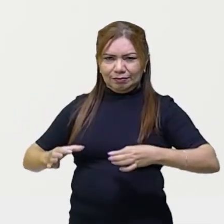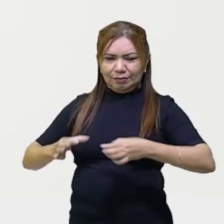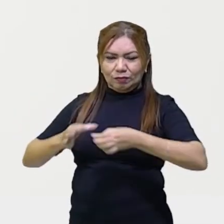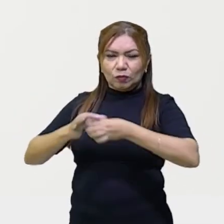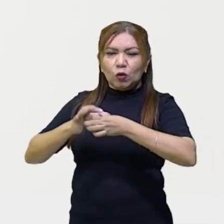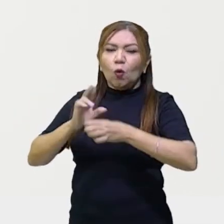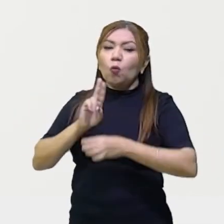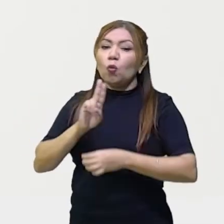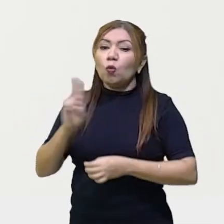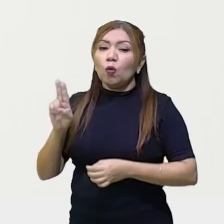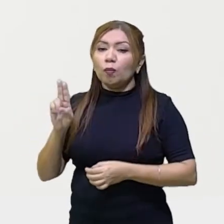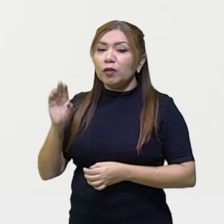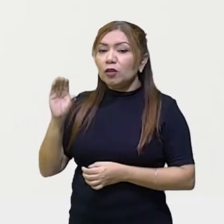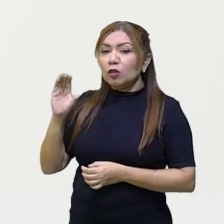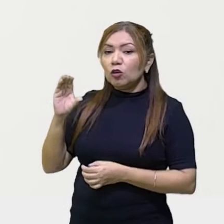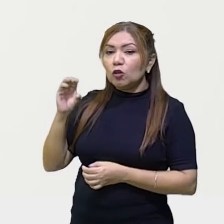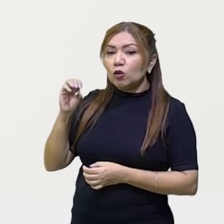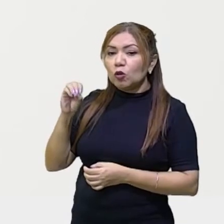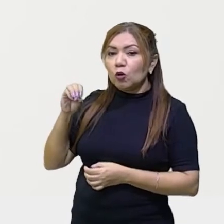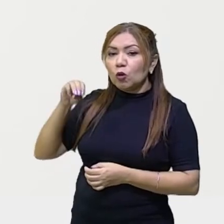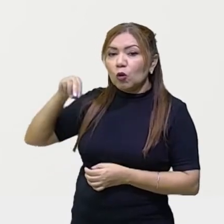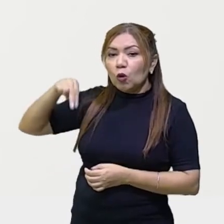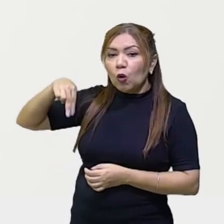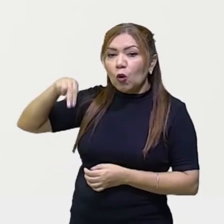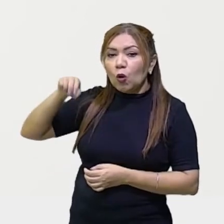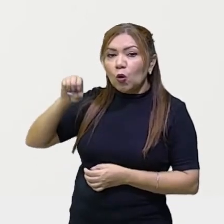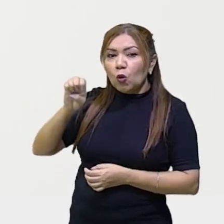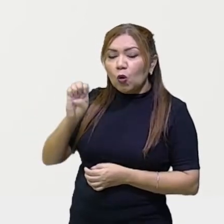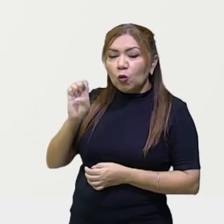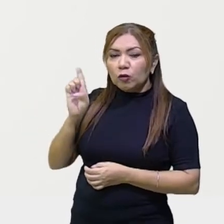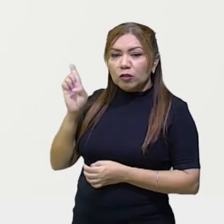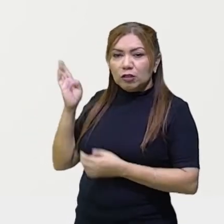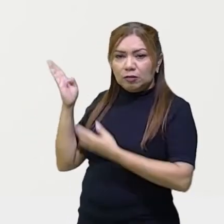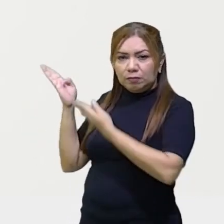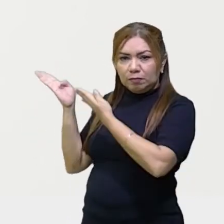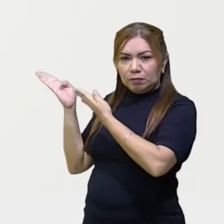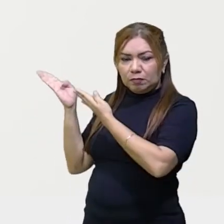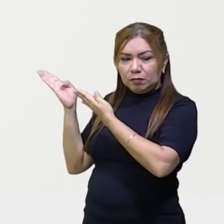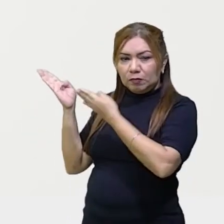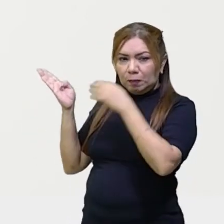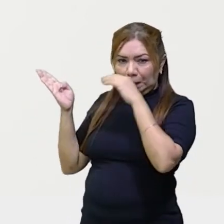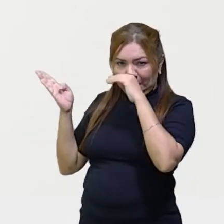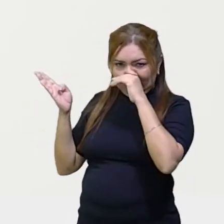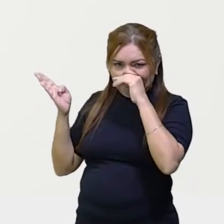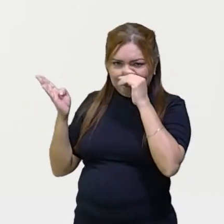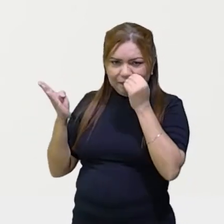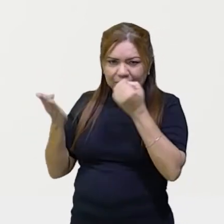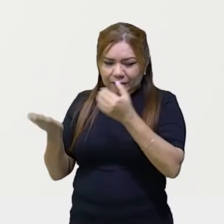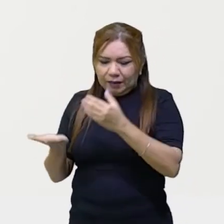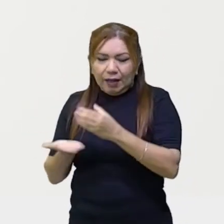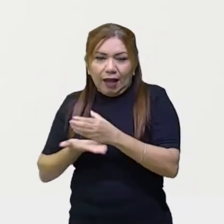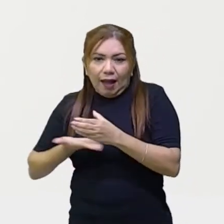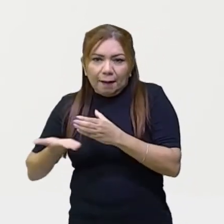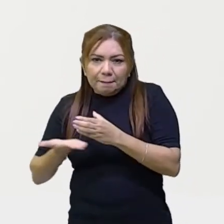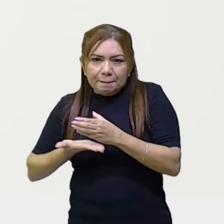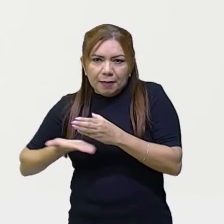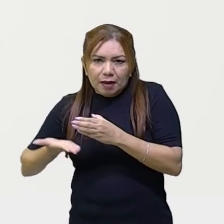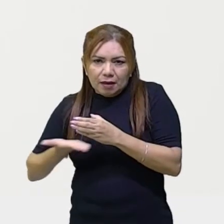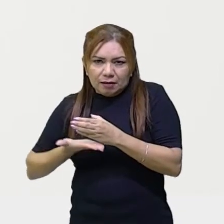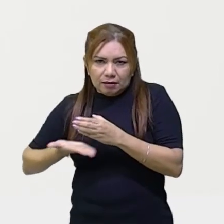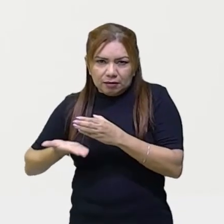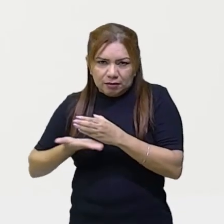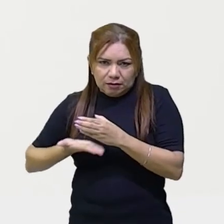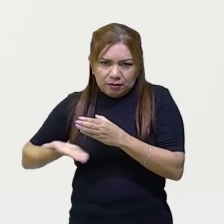cone ele é ele é um corpo redondo porque ele tem a na base dele base que a gente fala quando eu falo base eu tô falando